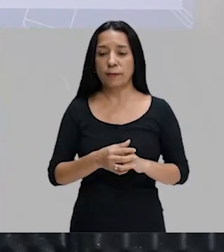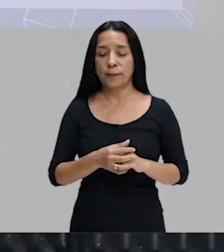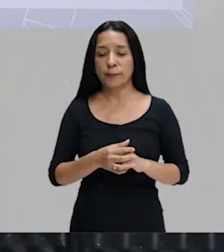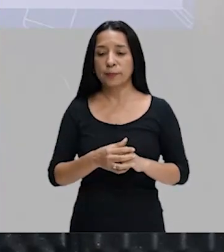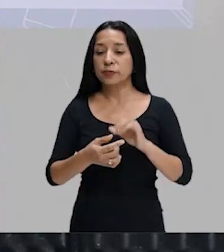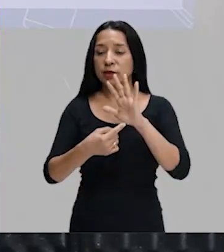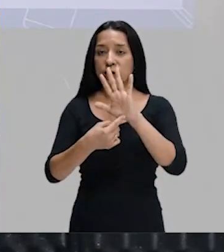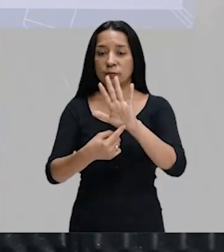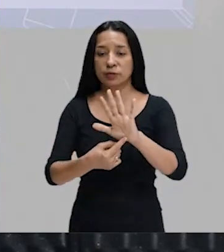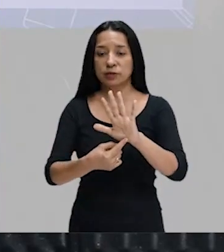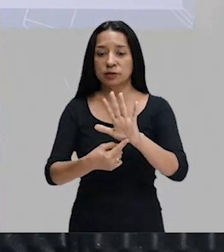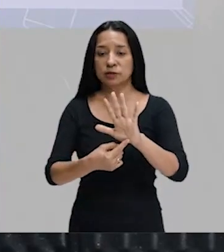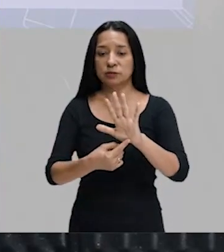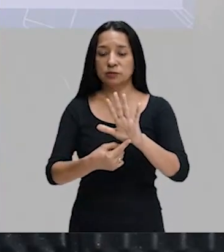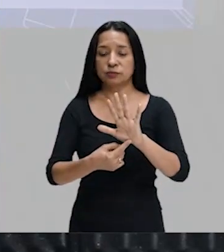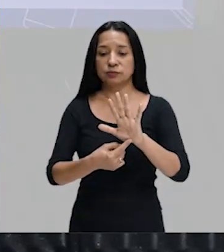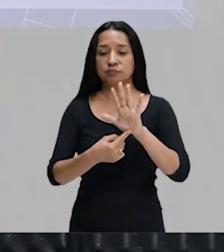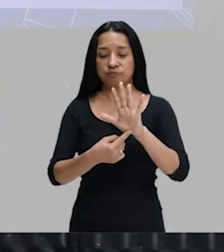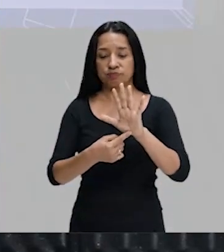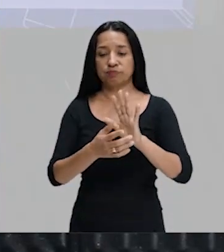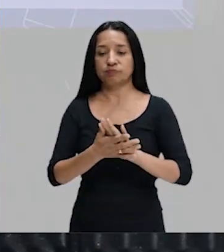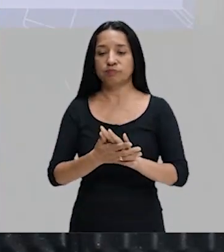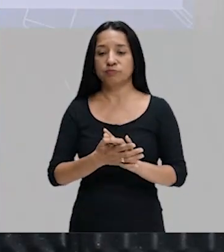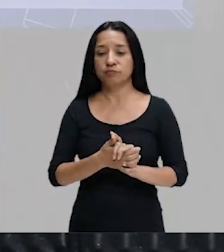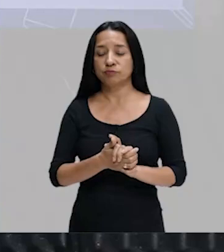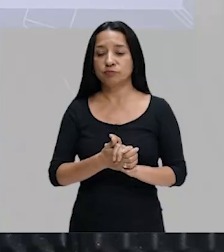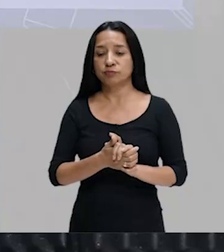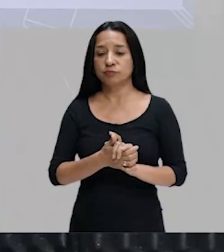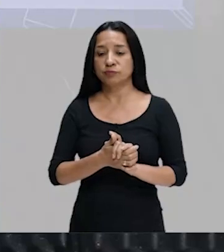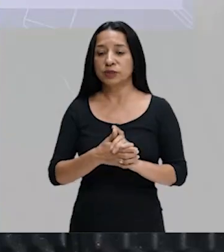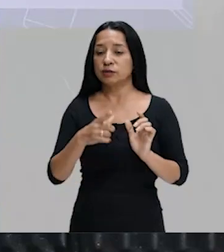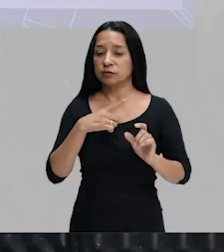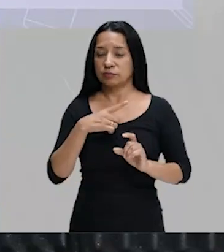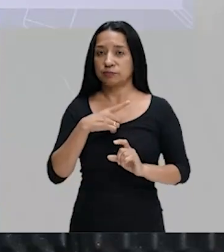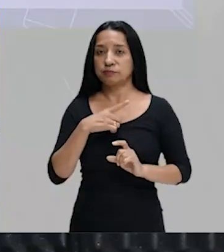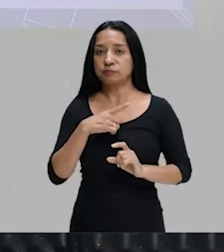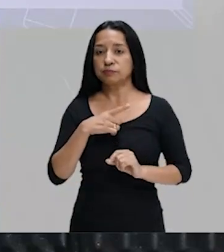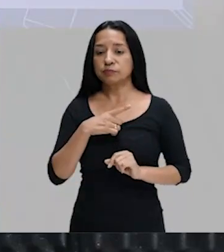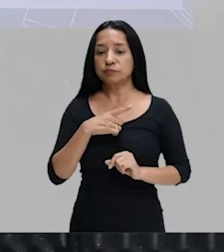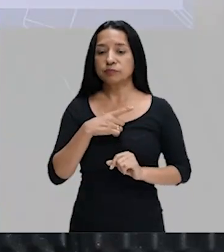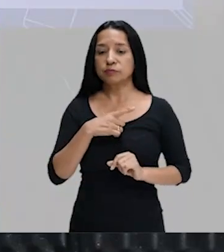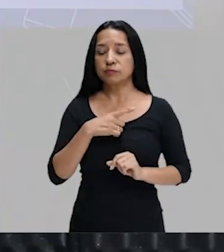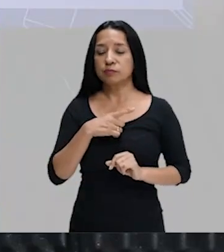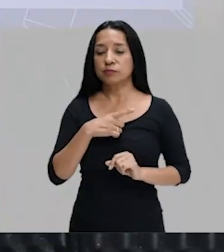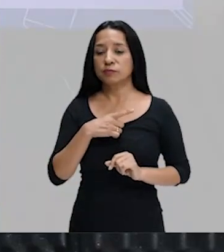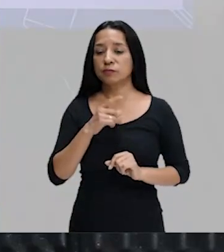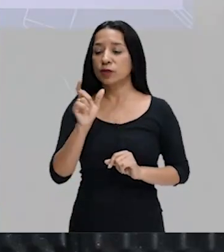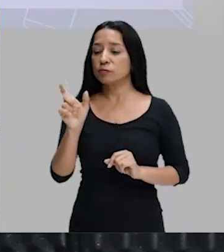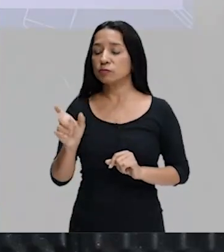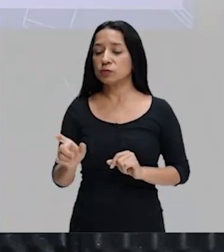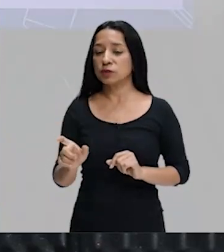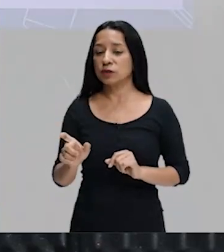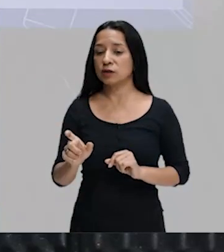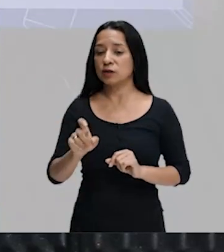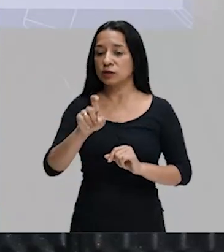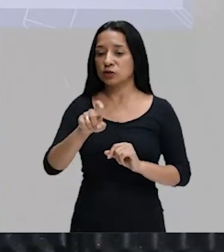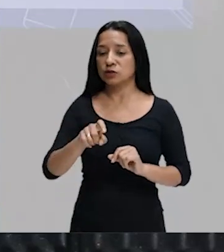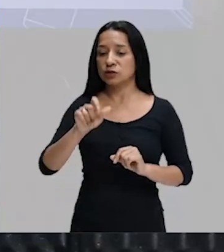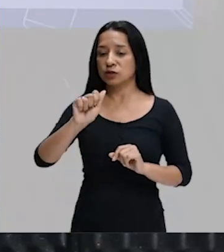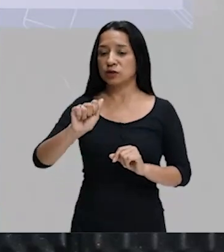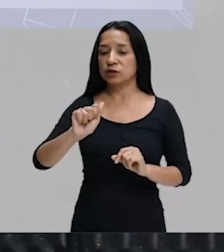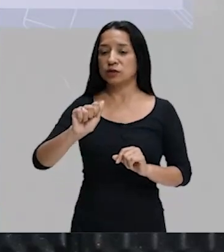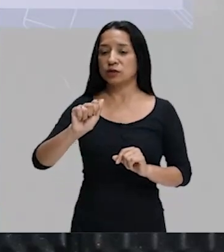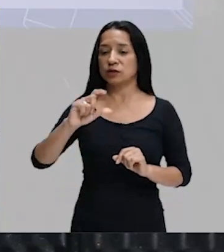eles vão apresentar os seguintes genótipos. Nós vamos ter, ou o indivíduo vai ser X-azão